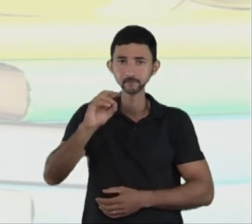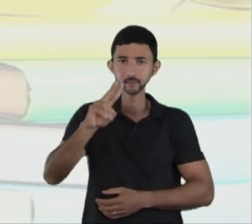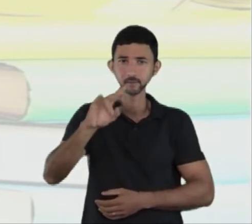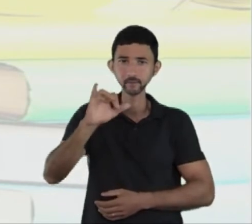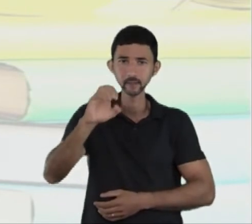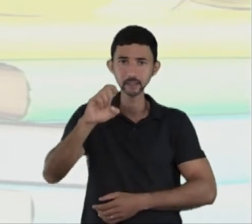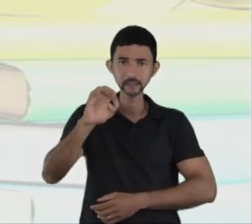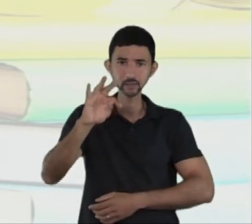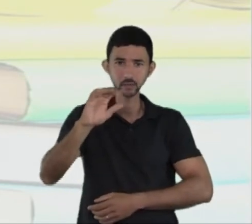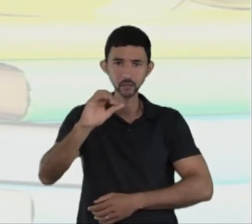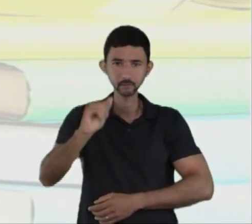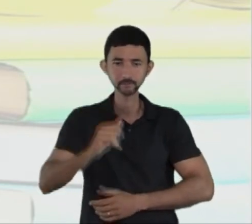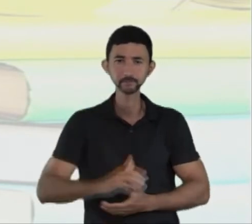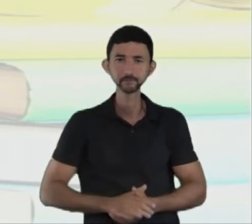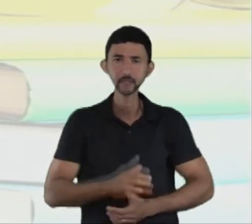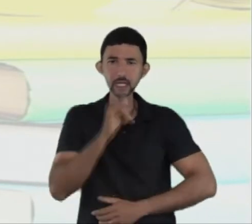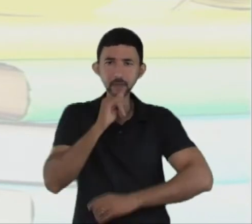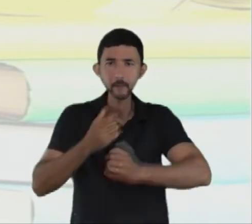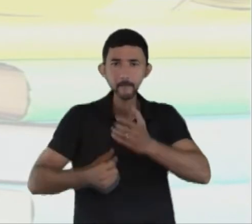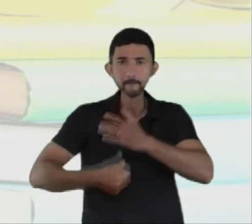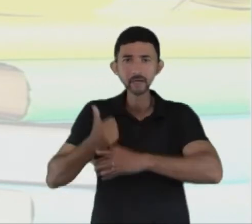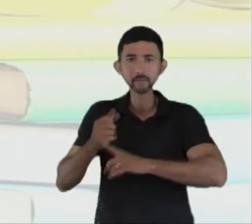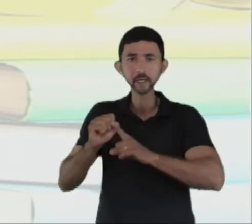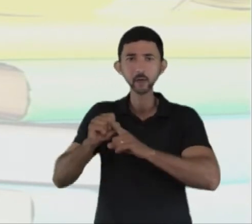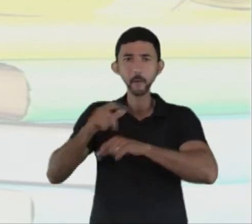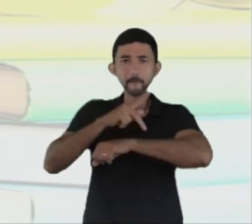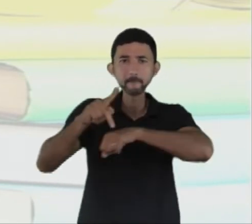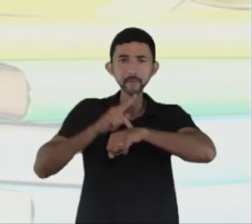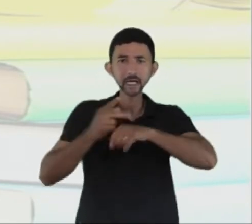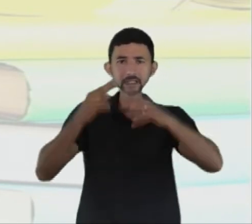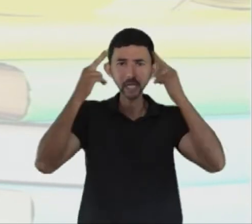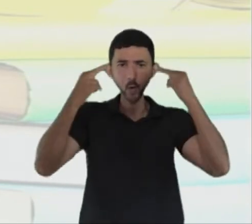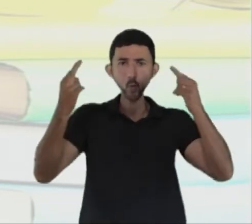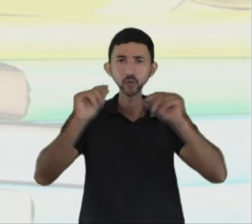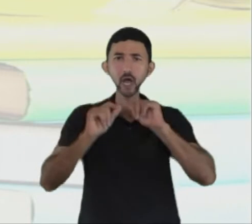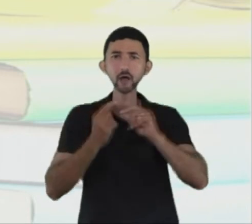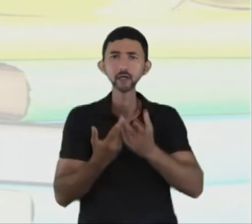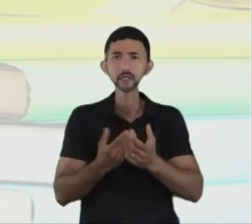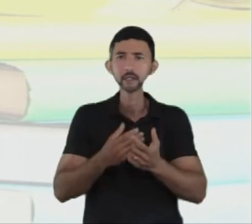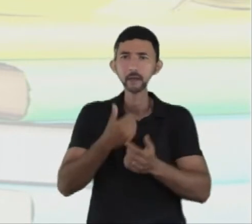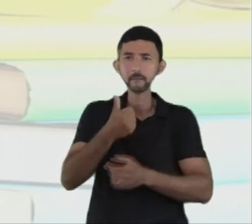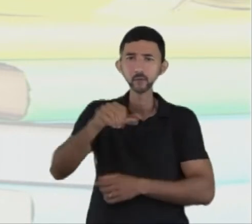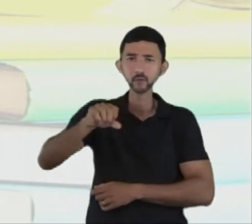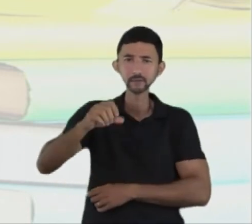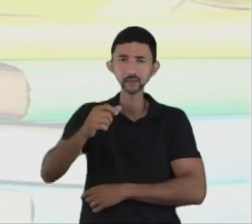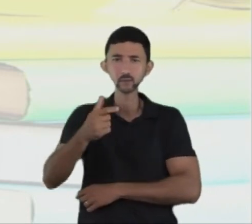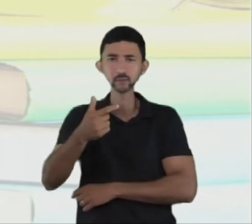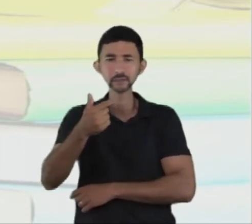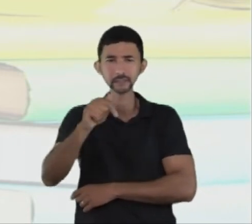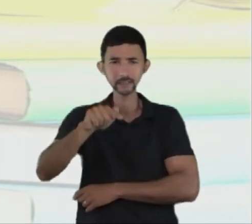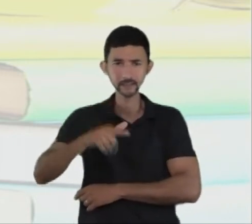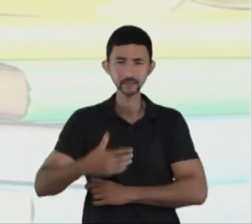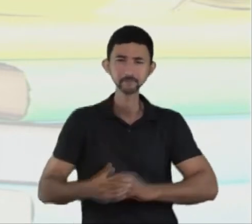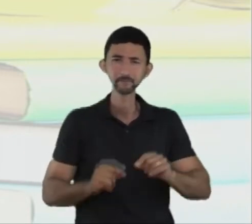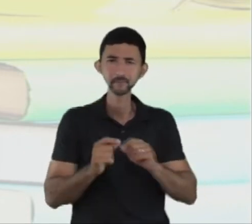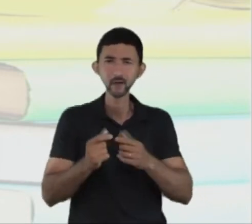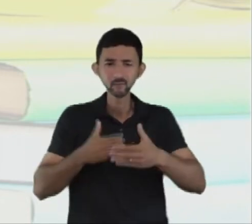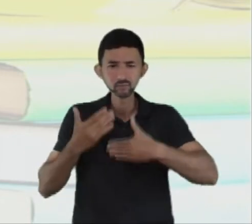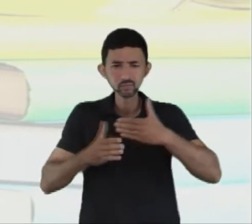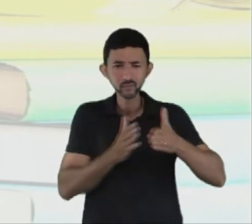Como eu falei para vocês, o primeiro país a adotar o socialismo foi a Rússia, em 1917. E esse processo perdurou